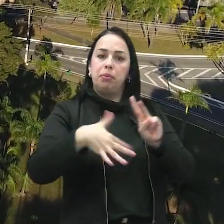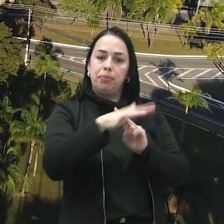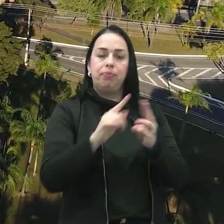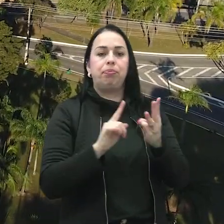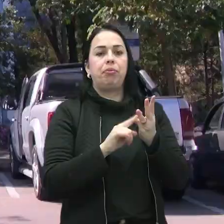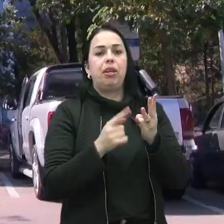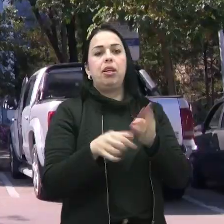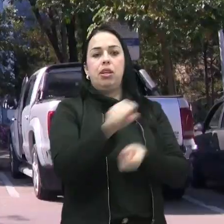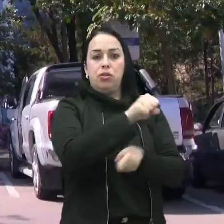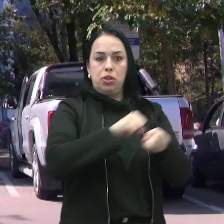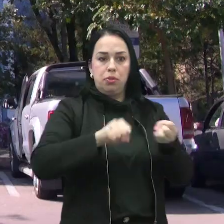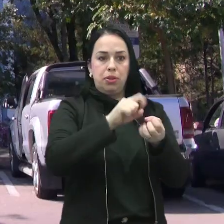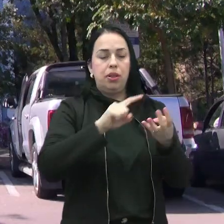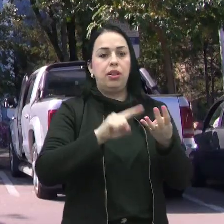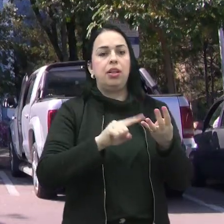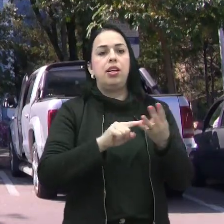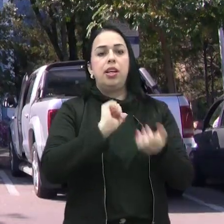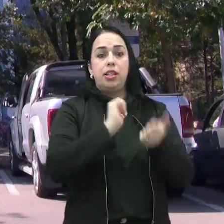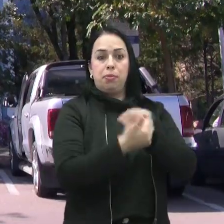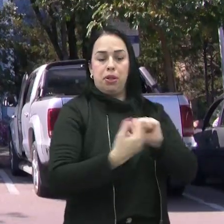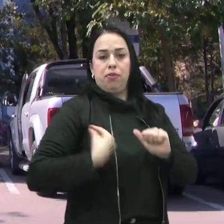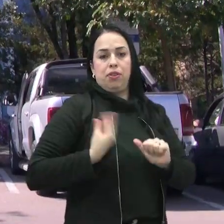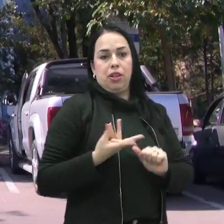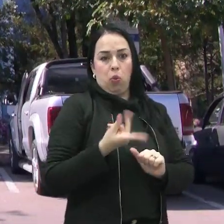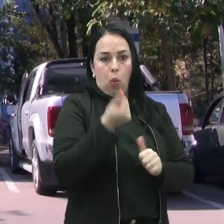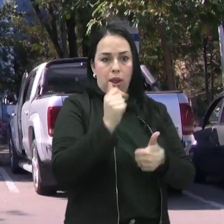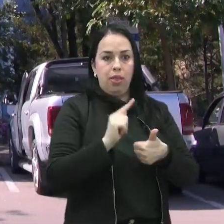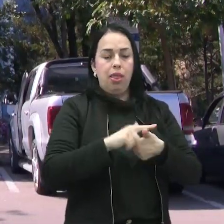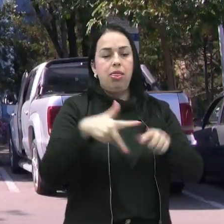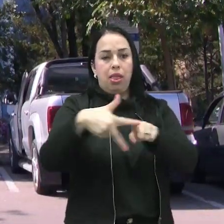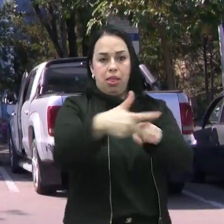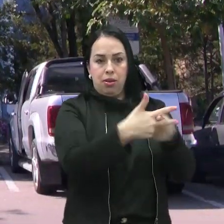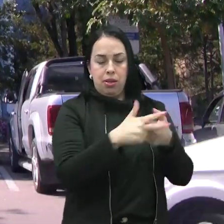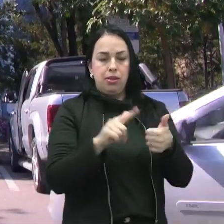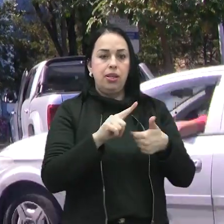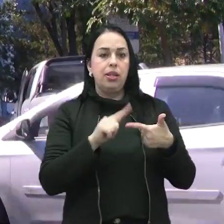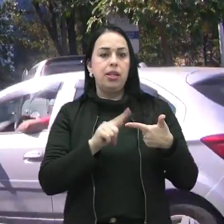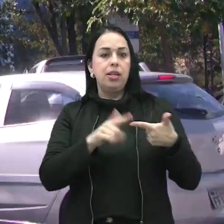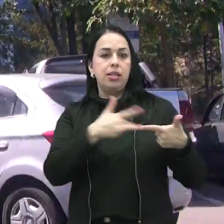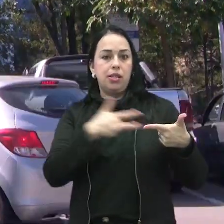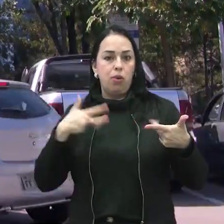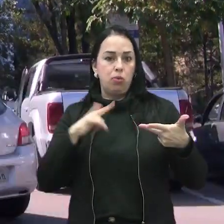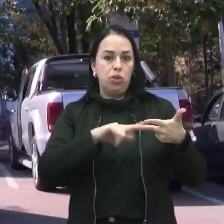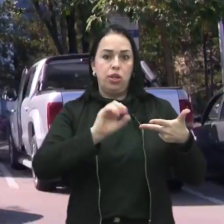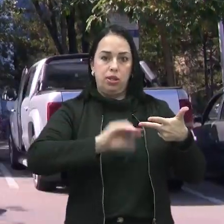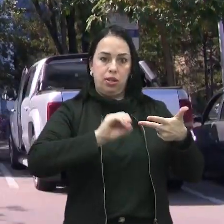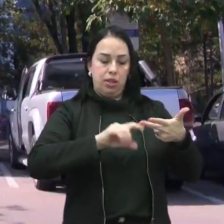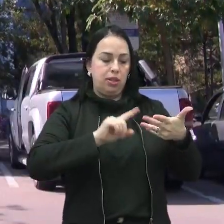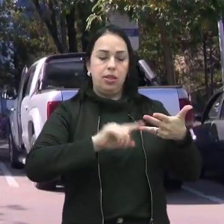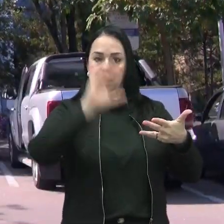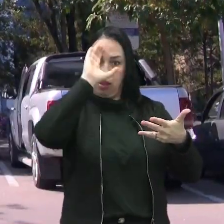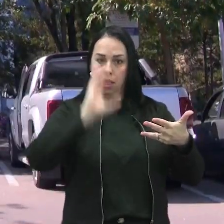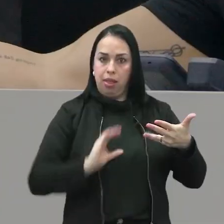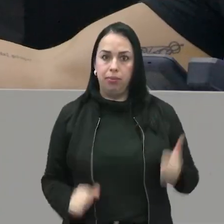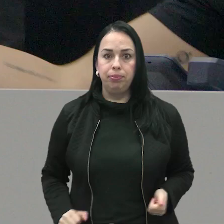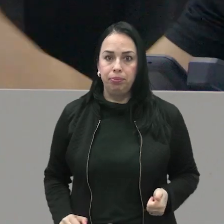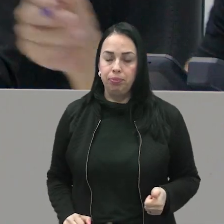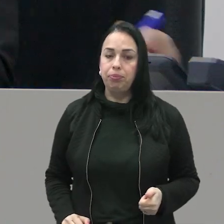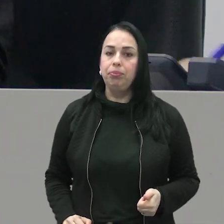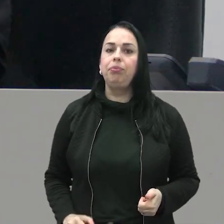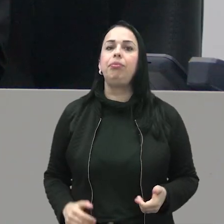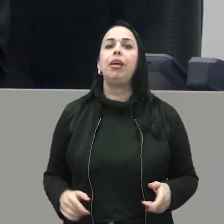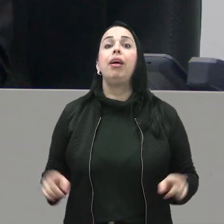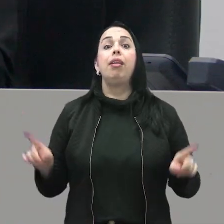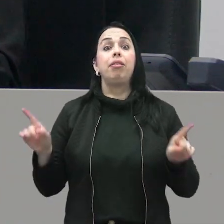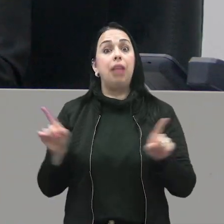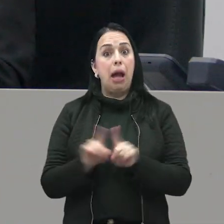Desenvolvimento Econômico, Esporte e Qualidade de Vida, Manutenção da Cidade, Saúde, Educação e Cidadania. Os